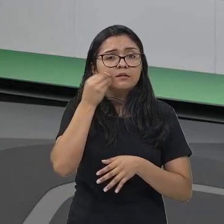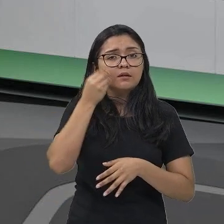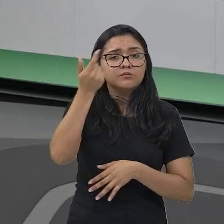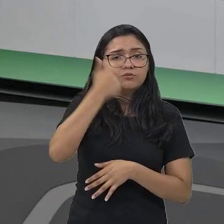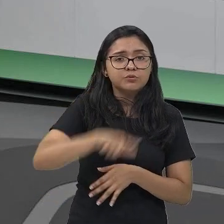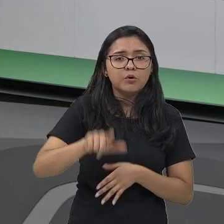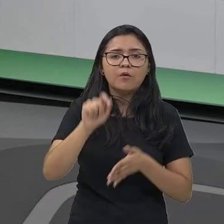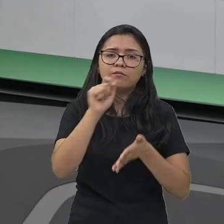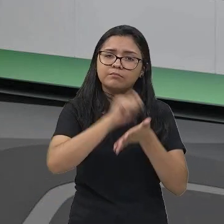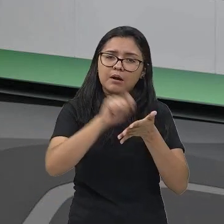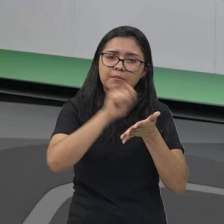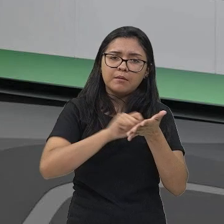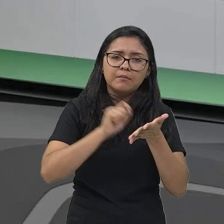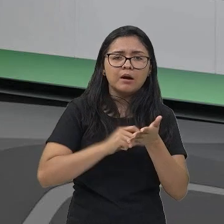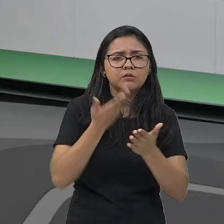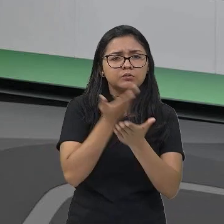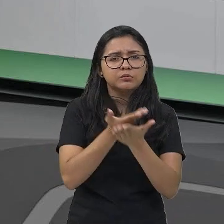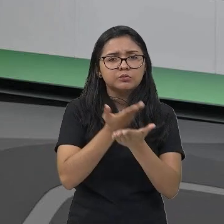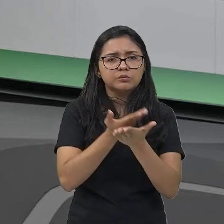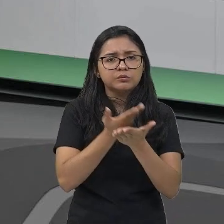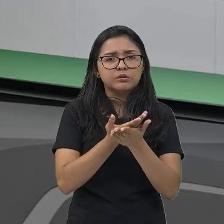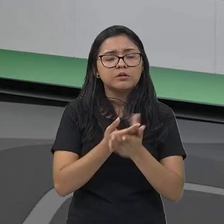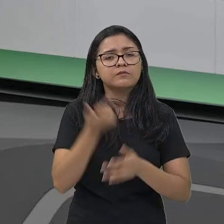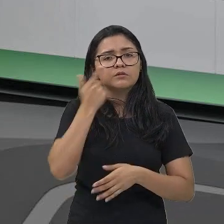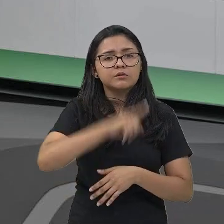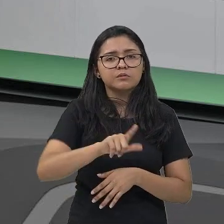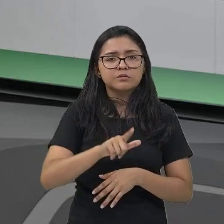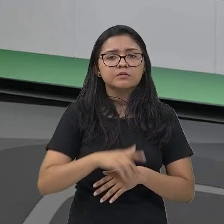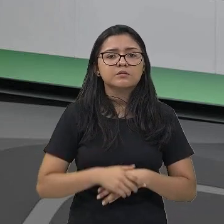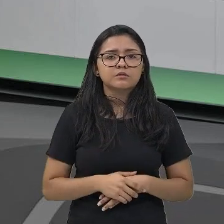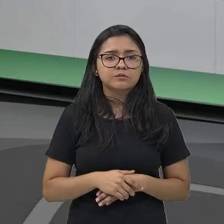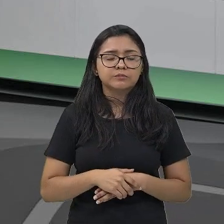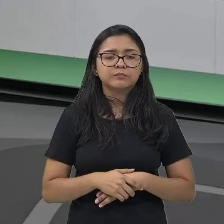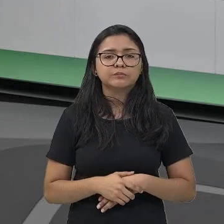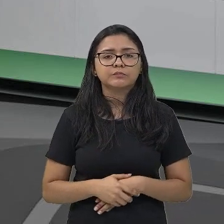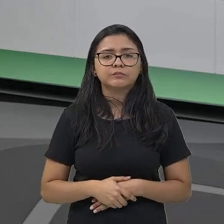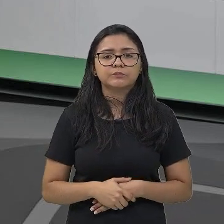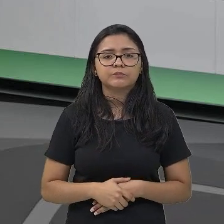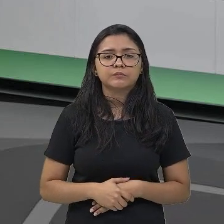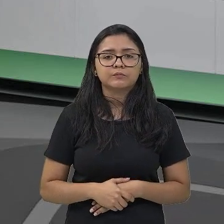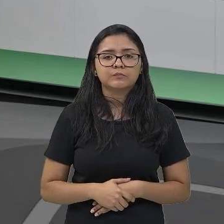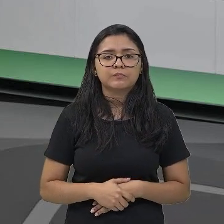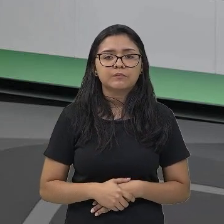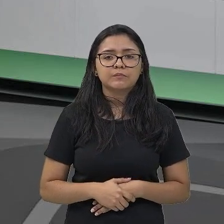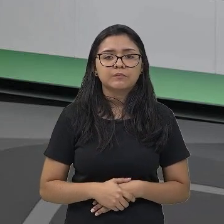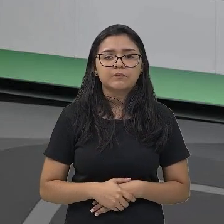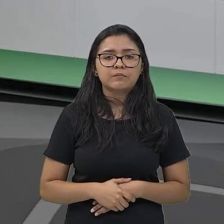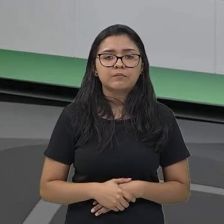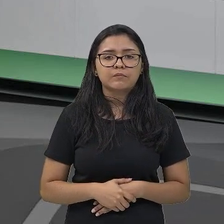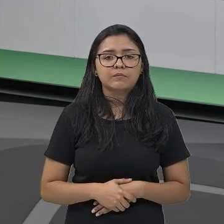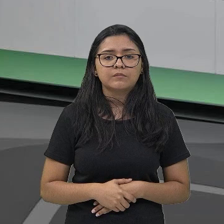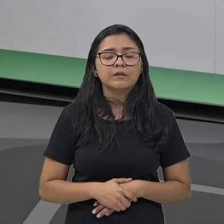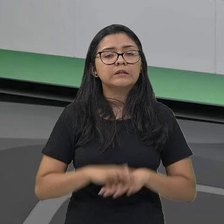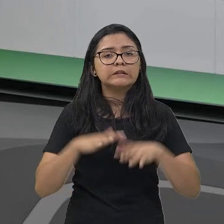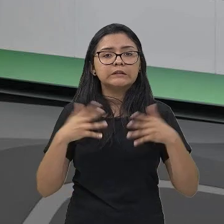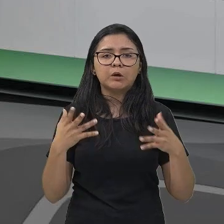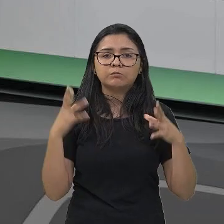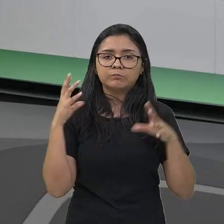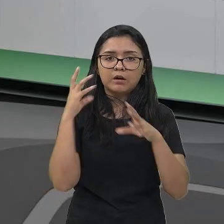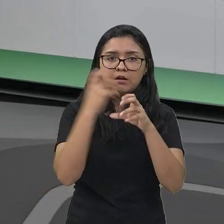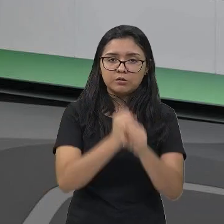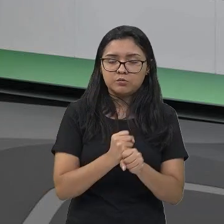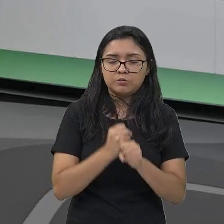novamente essas questões, que vocês estudem novamente, tá bom, gente? Então, fazendo um resumão da aula